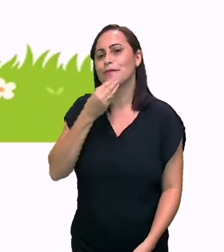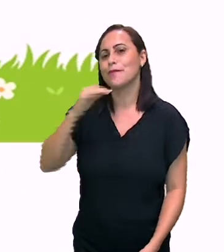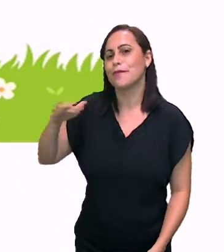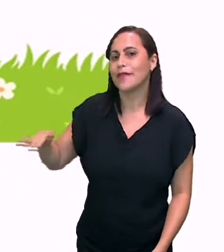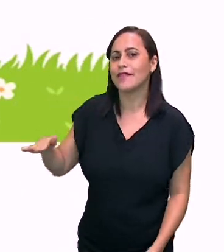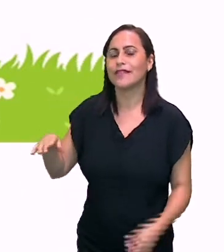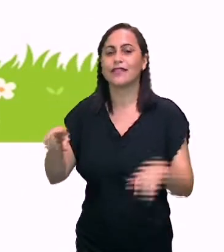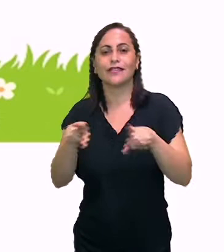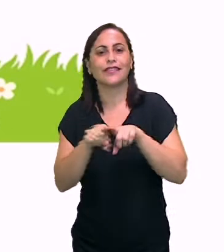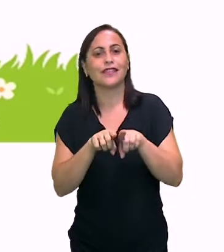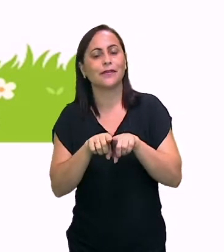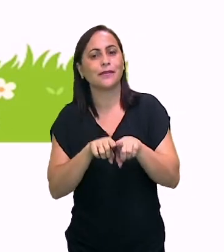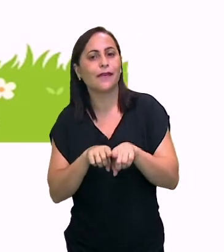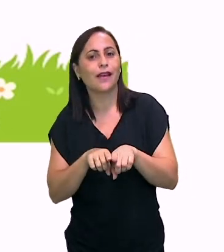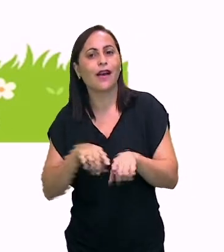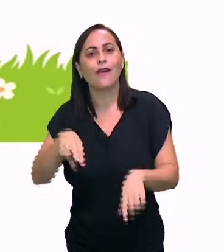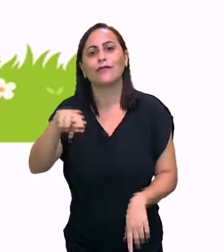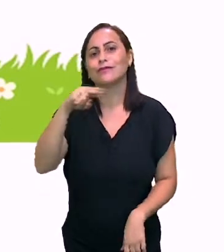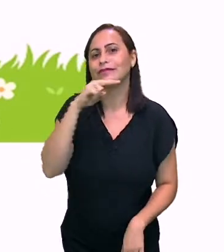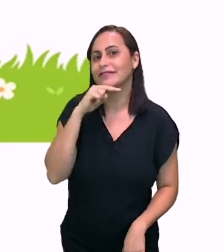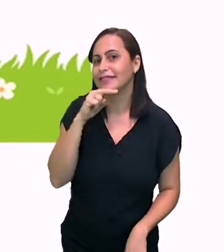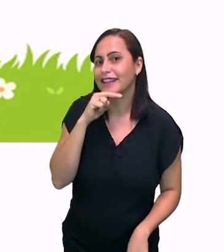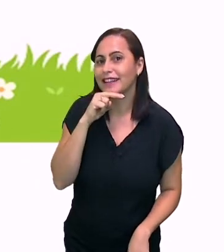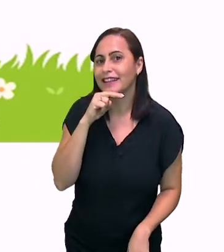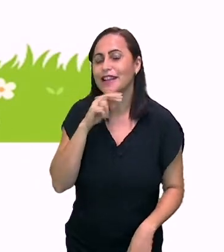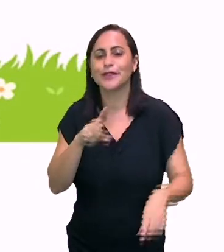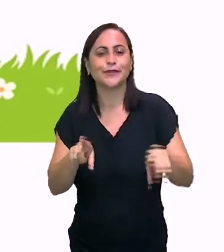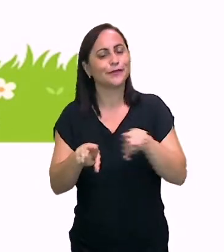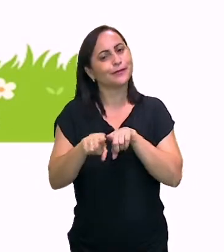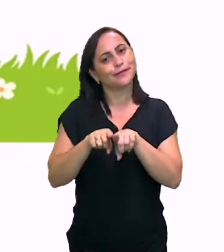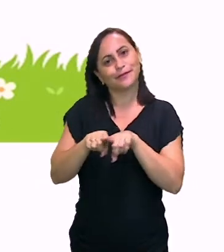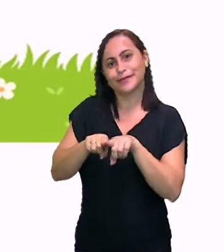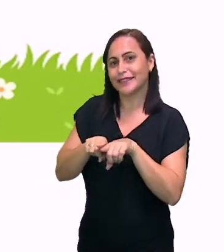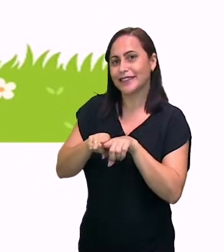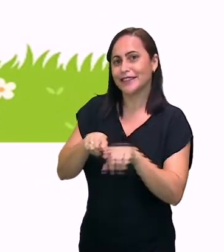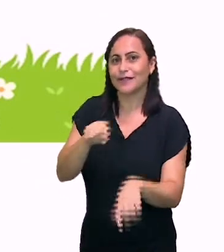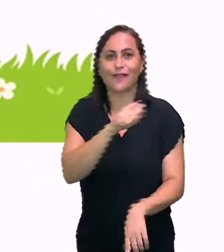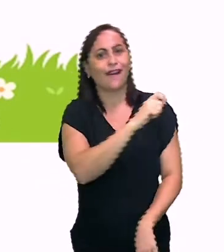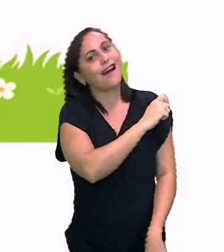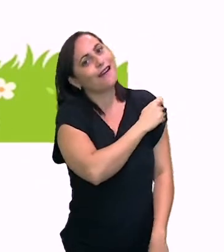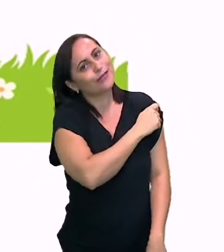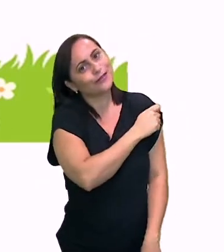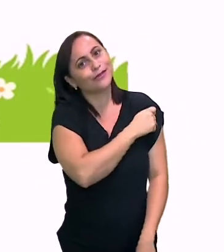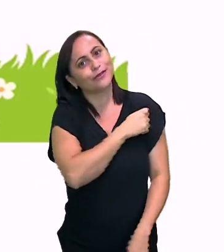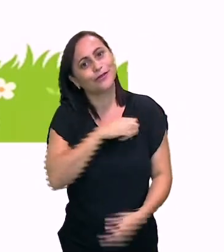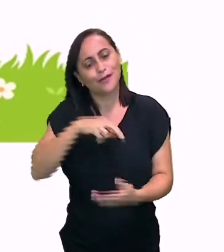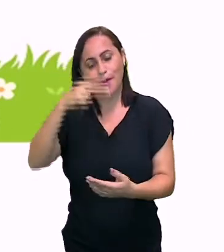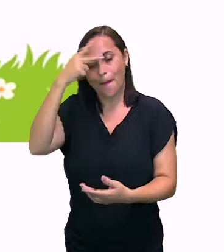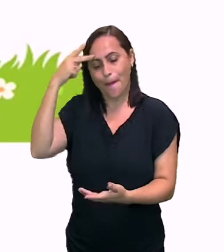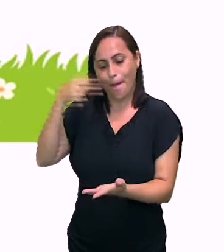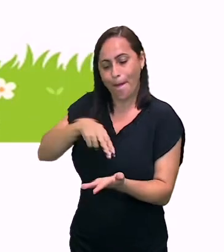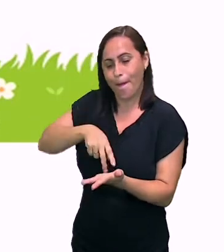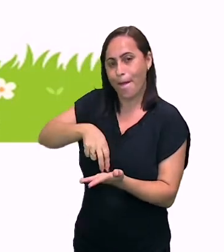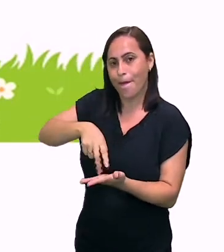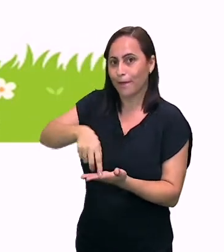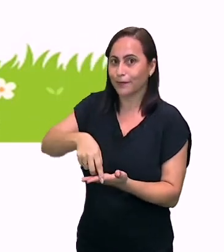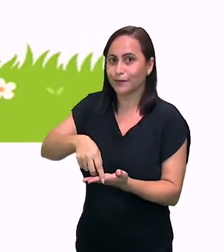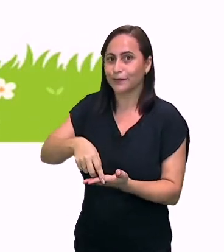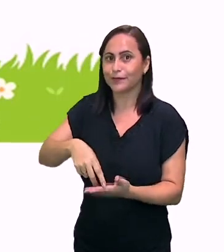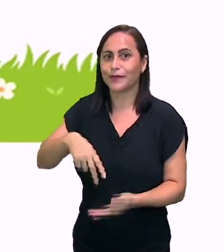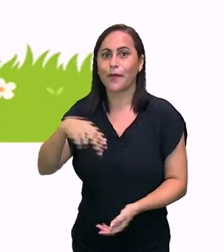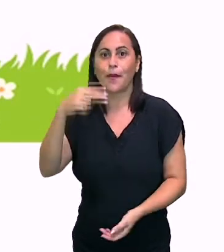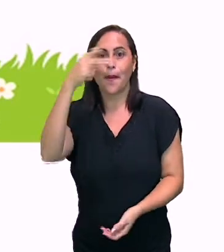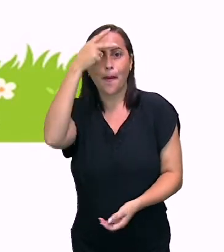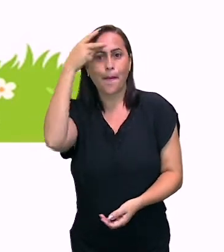menino, irmão, neto, primo, aluno, pedestre,